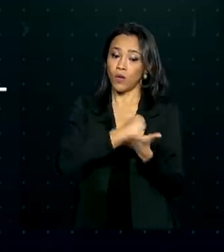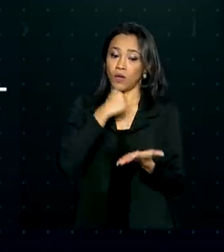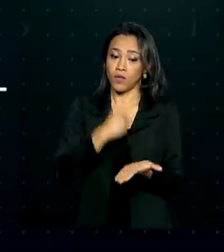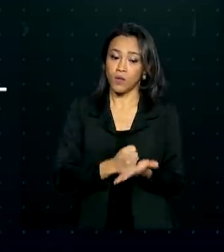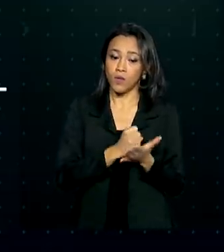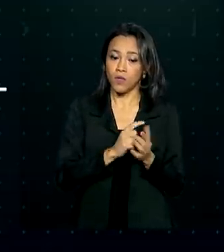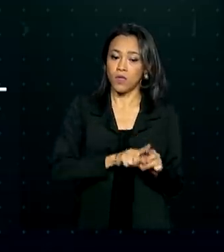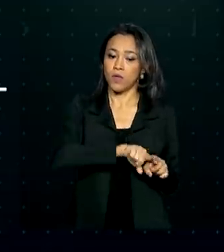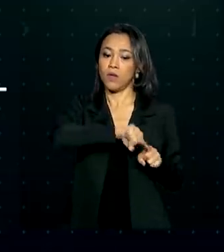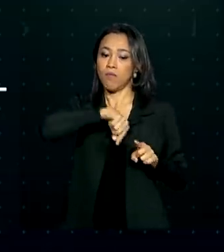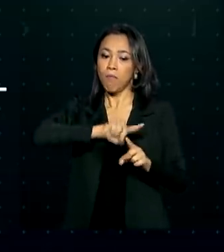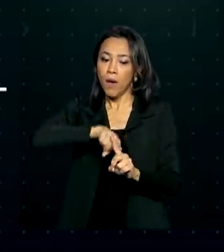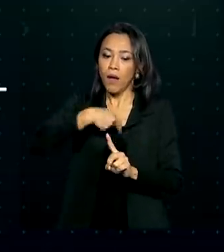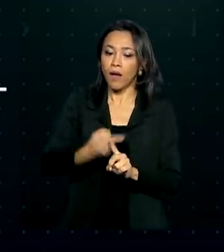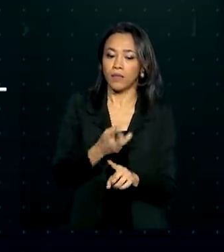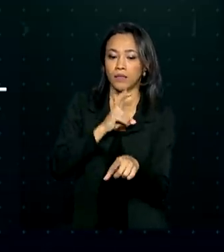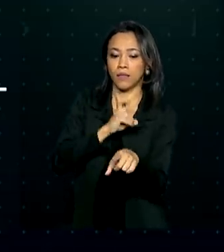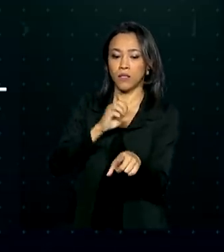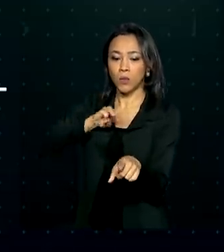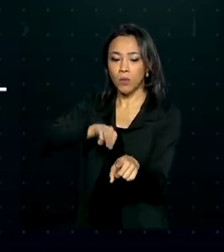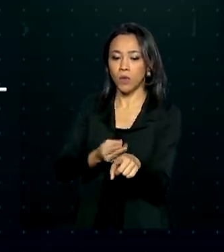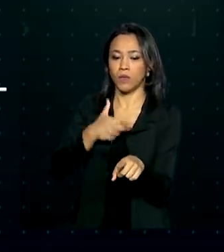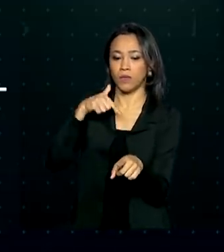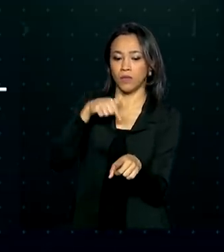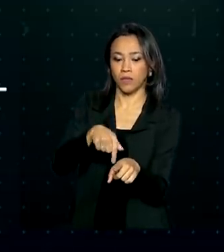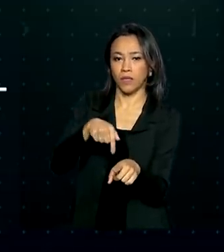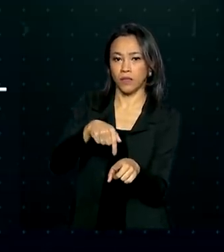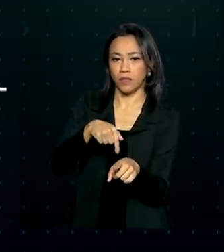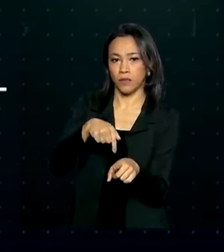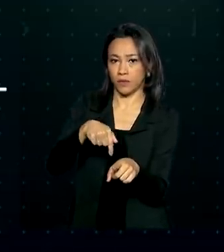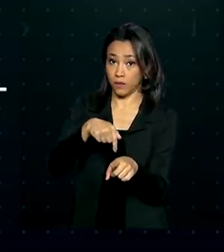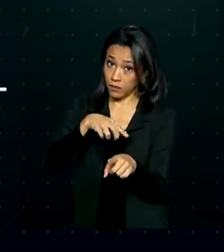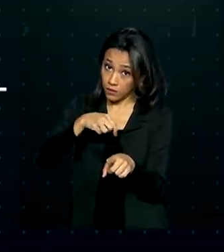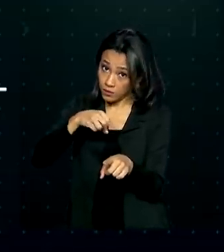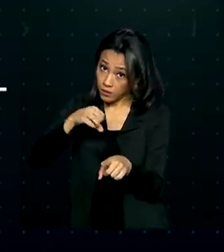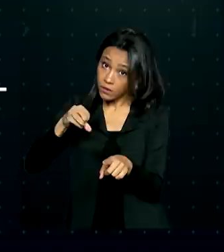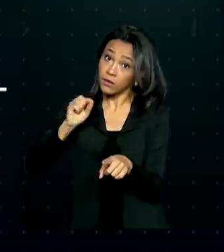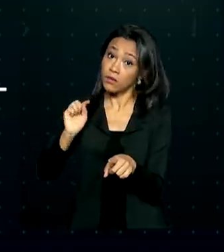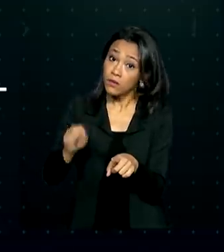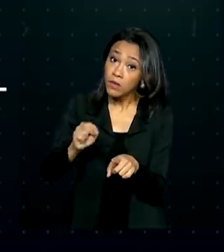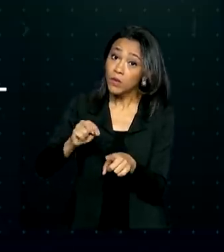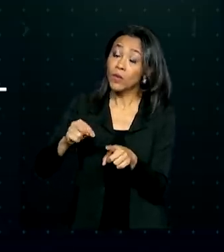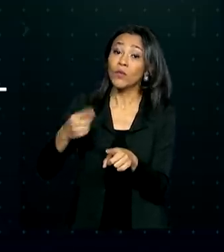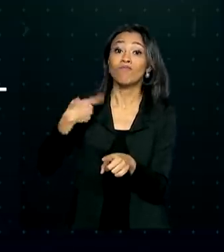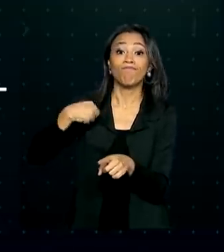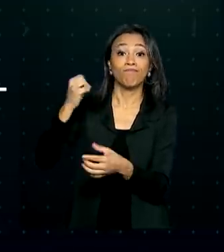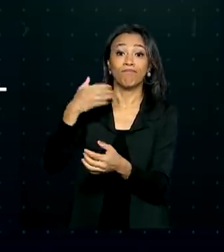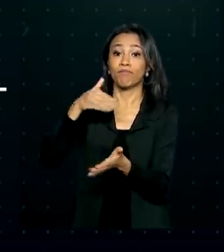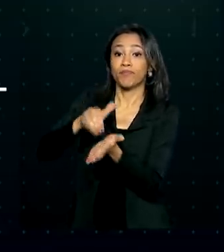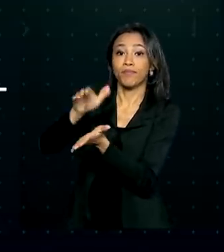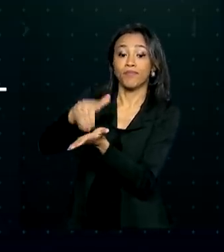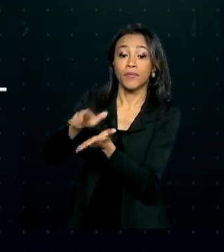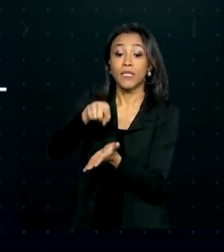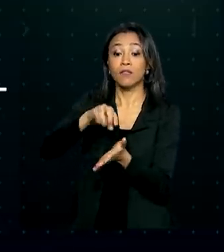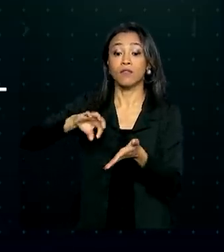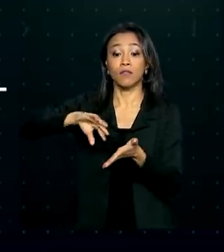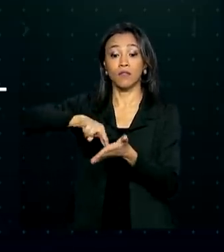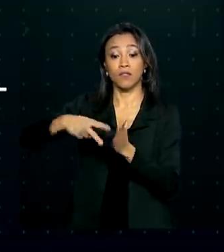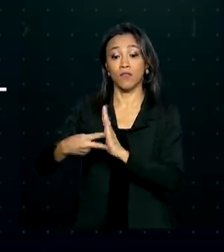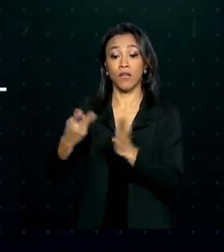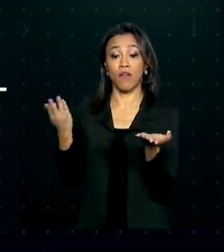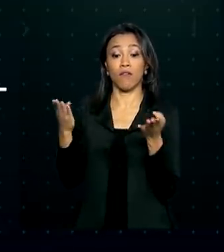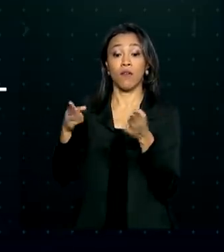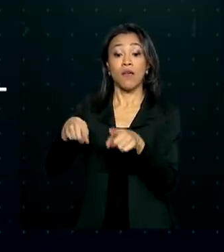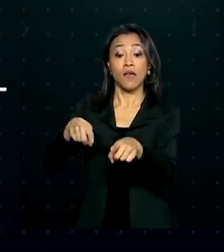e mais de 5 milhões e 700 mil demissões no país, o que representa o fechamento de mais de 763